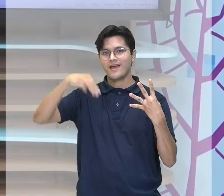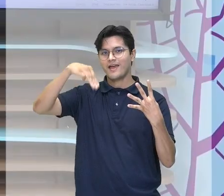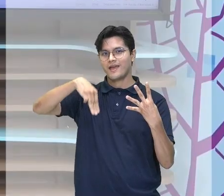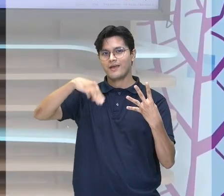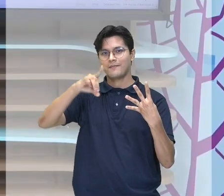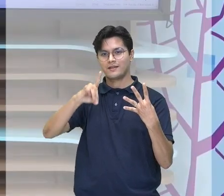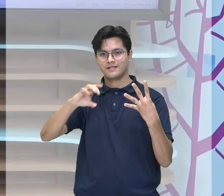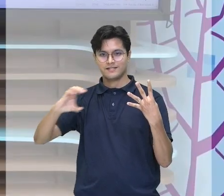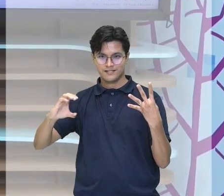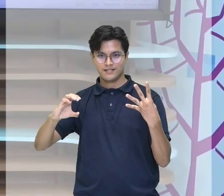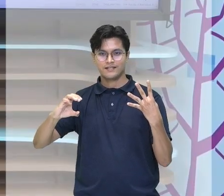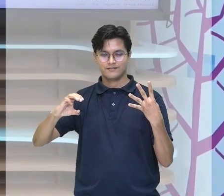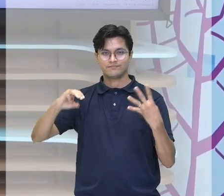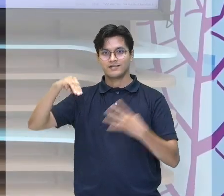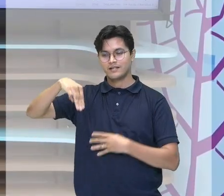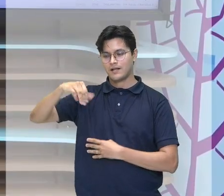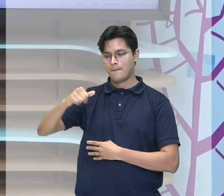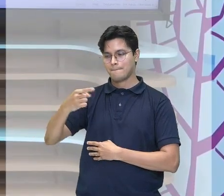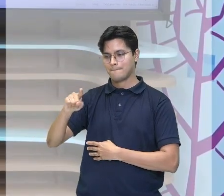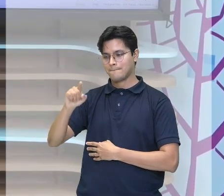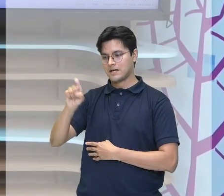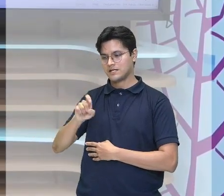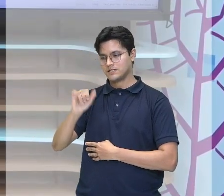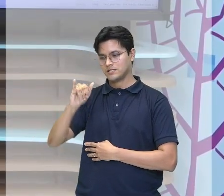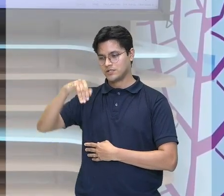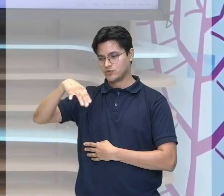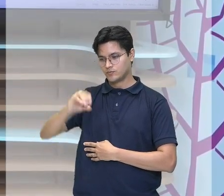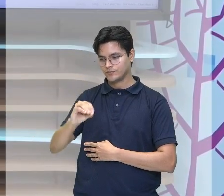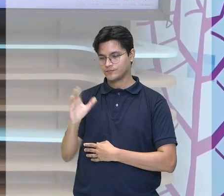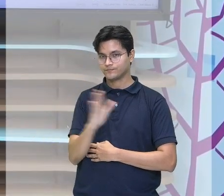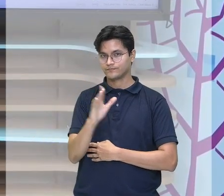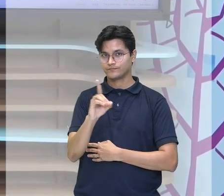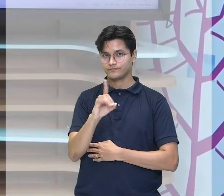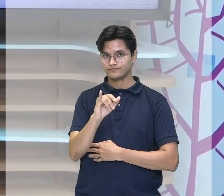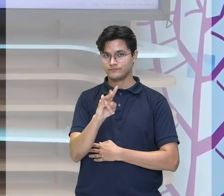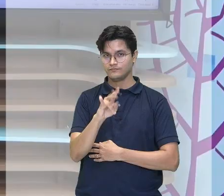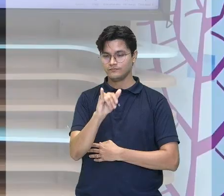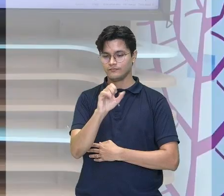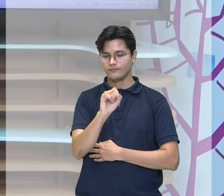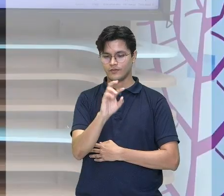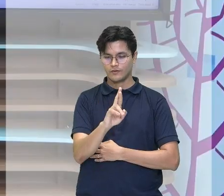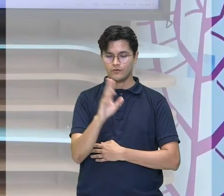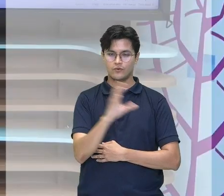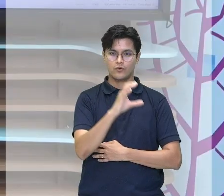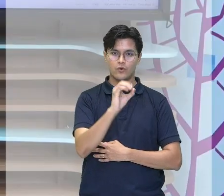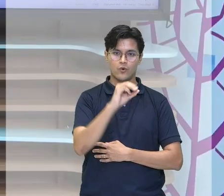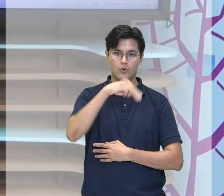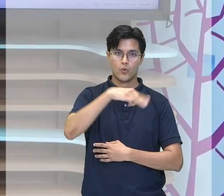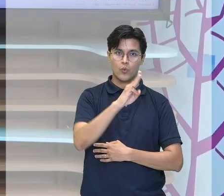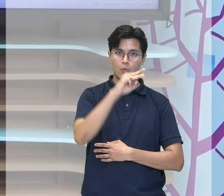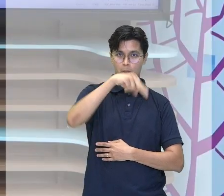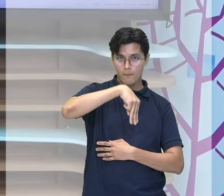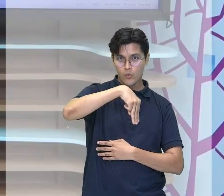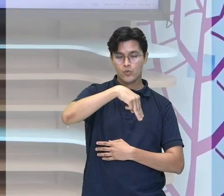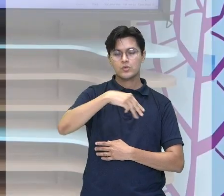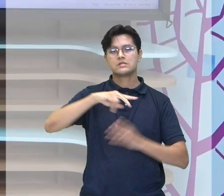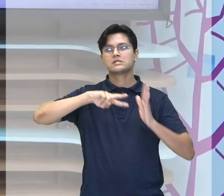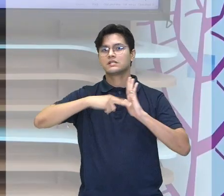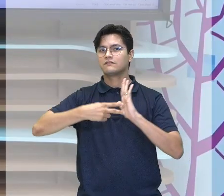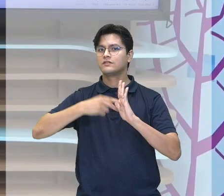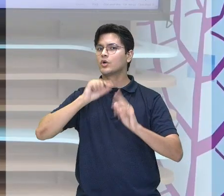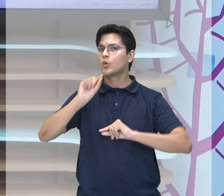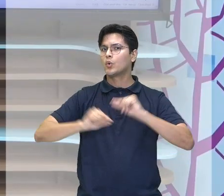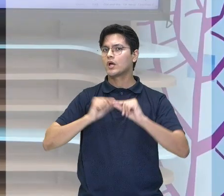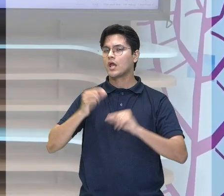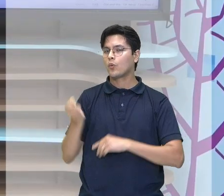máximo divisor comum, ou seja, a maior quantidade que eu vou poder colocar ali dentro de cada pacotinho. É exatamente o que está pedindo ali no